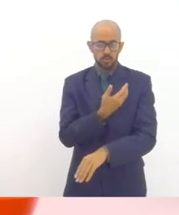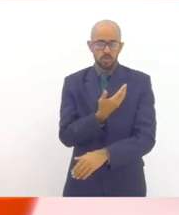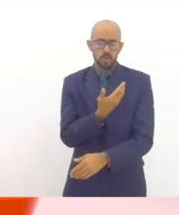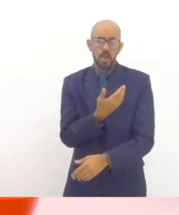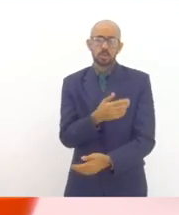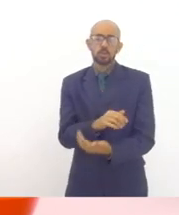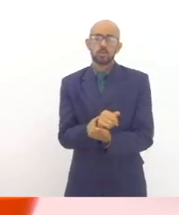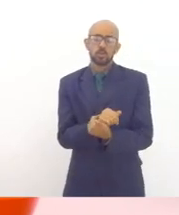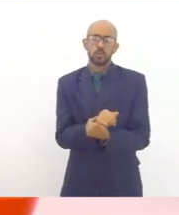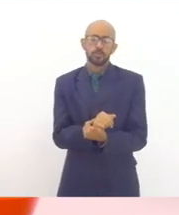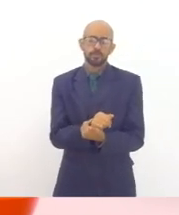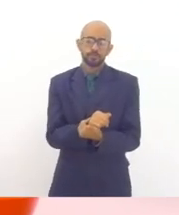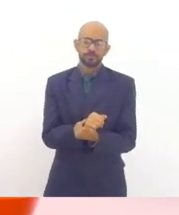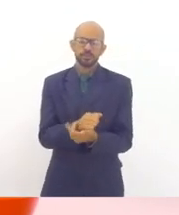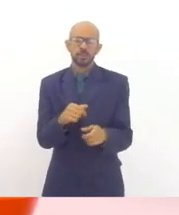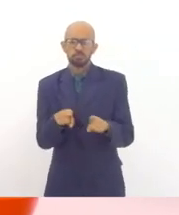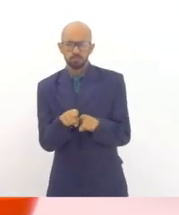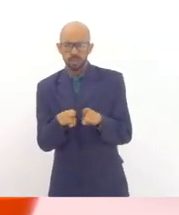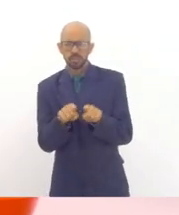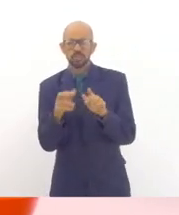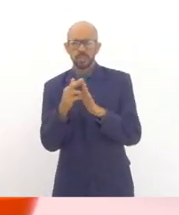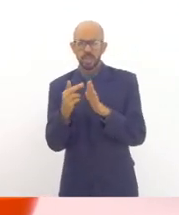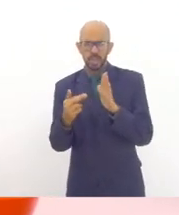de diretrizes e bases